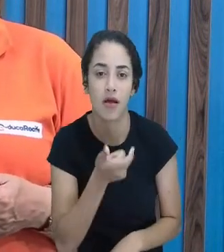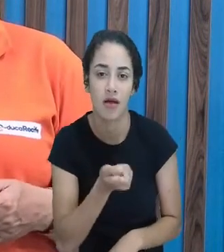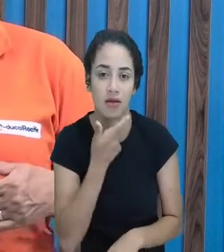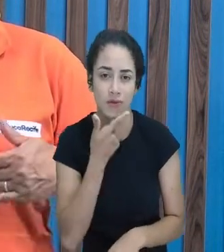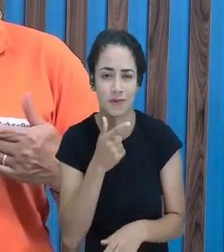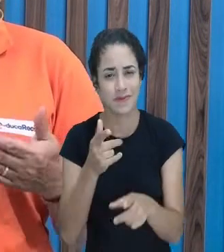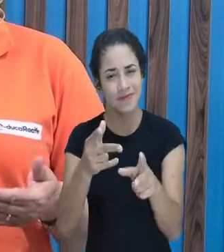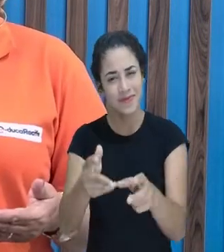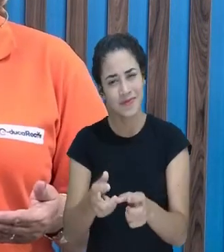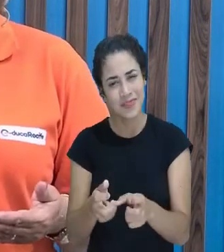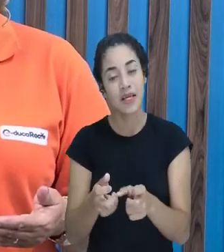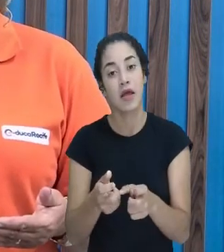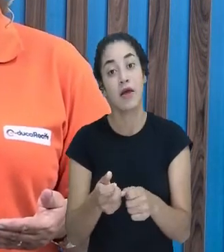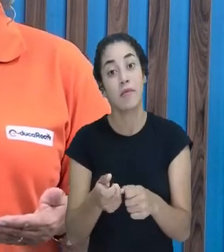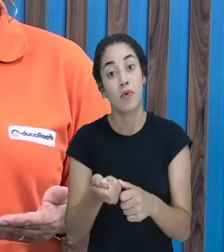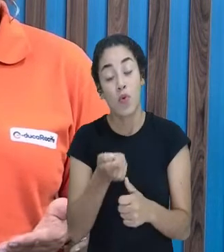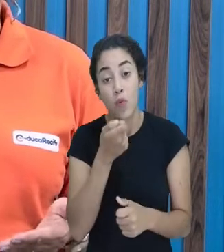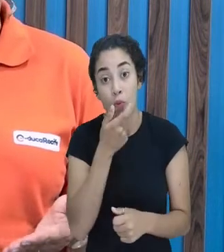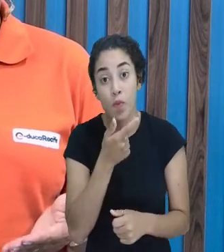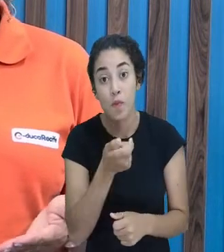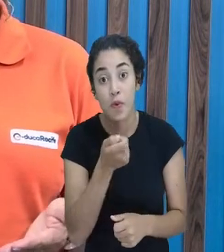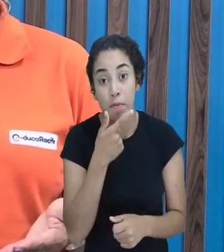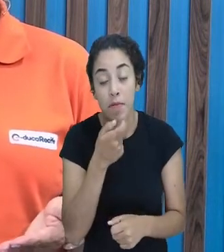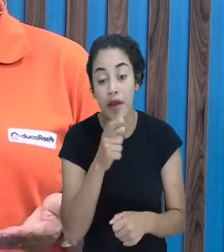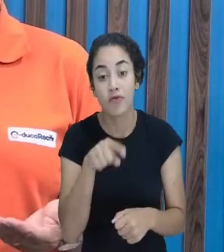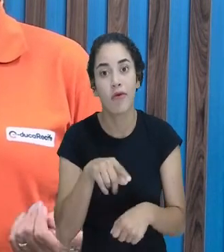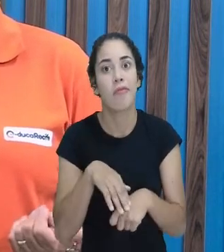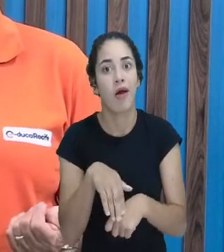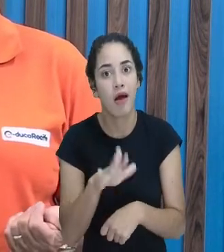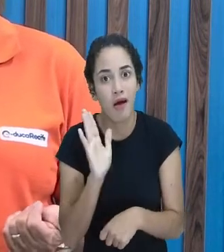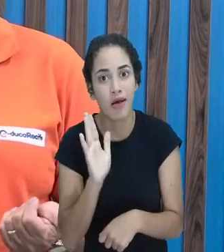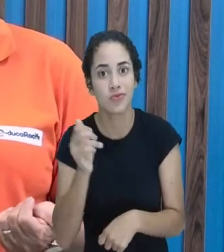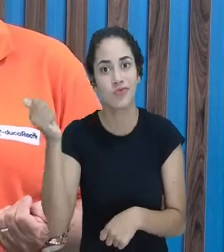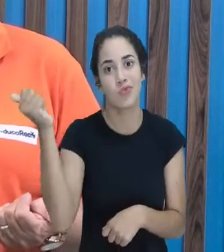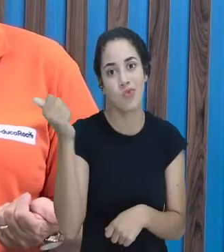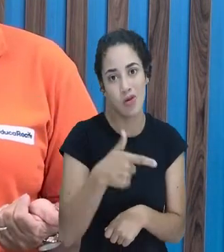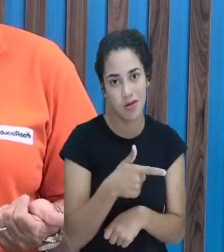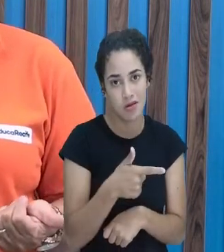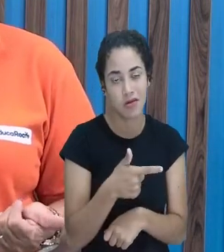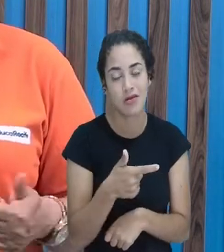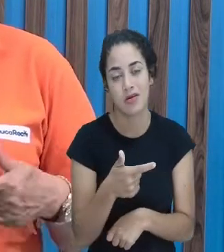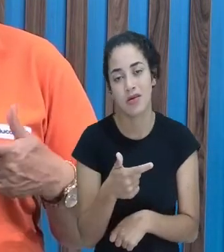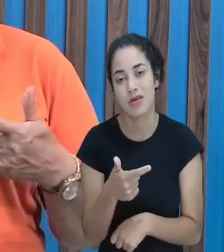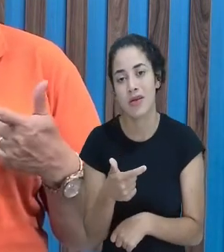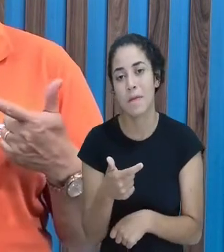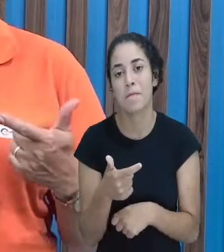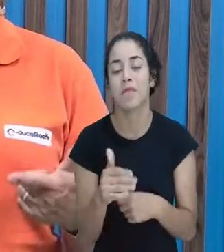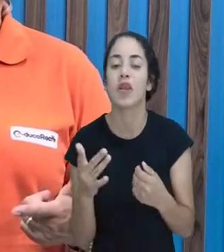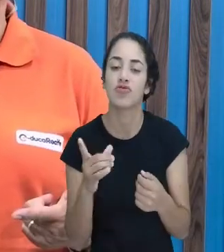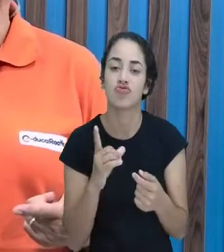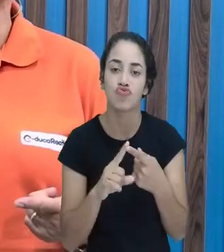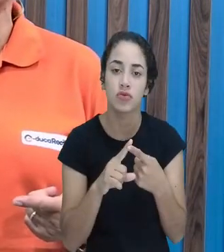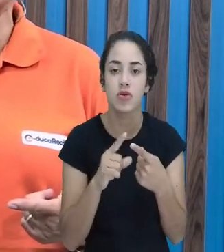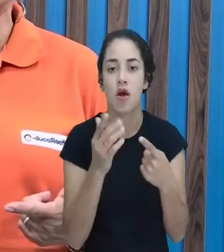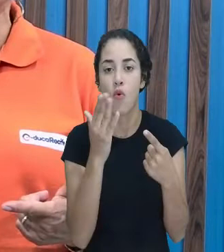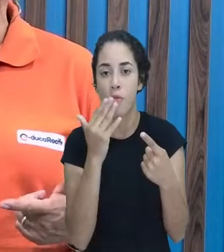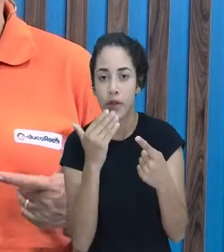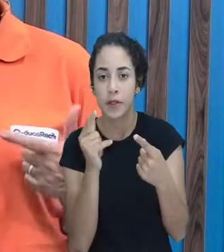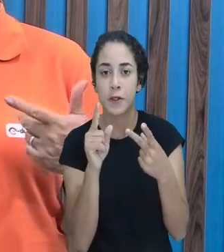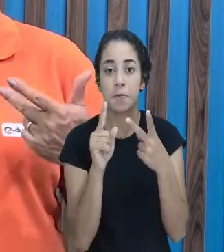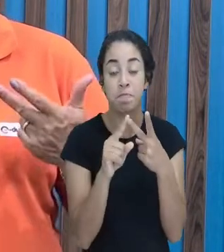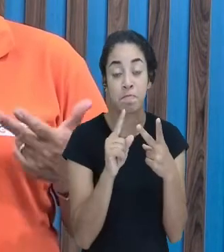percebe que o valor de medicação também é maior do que a outra, né? Então, eu tenho já